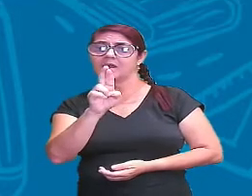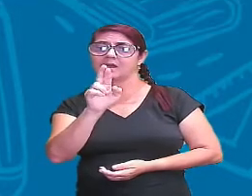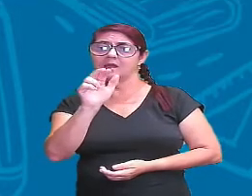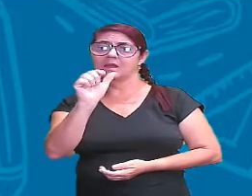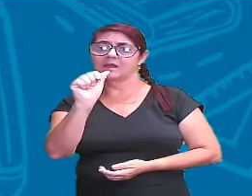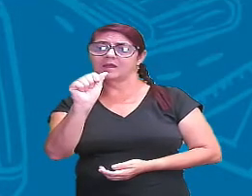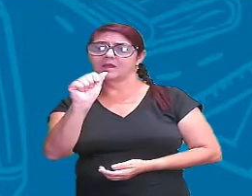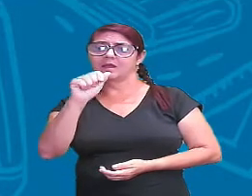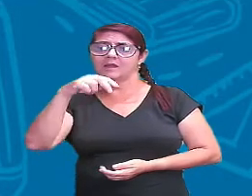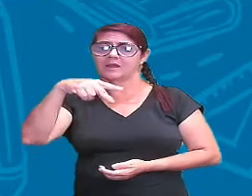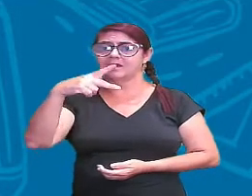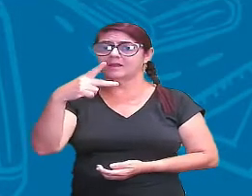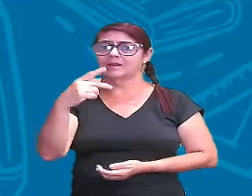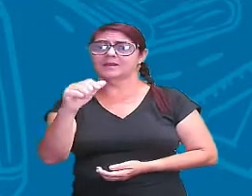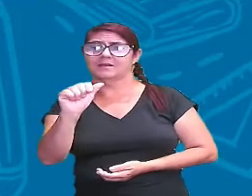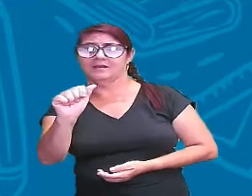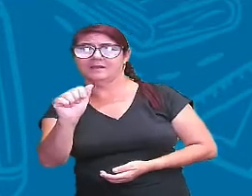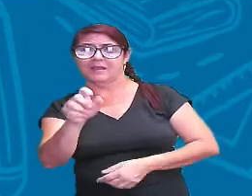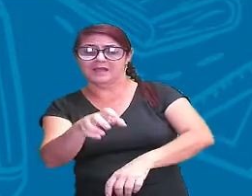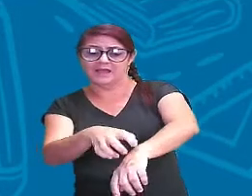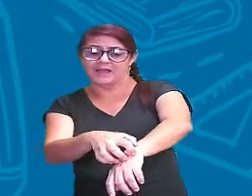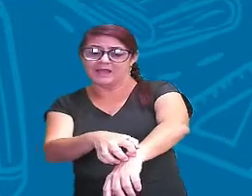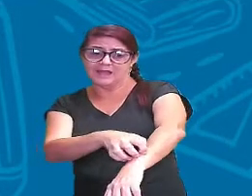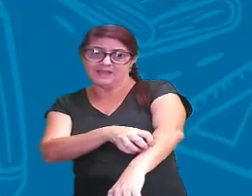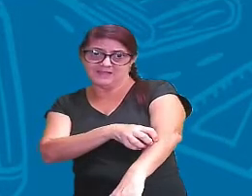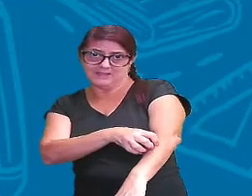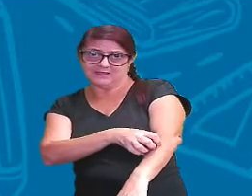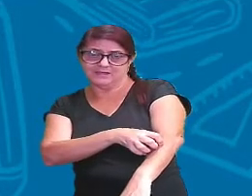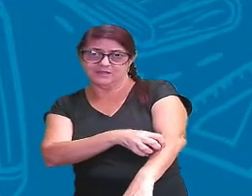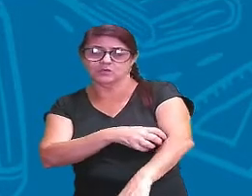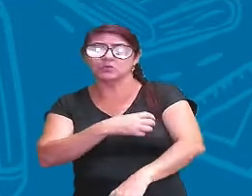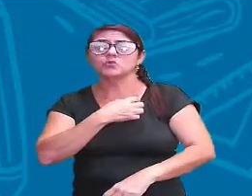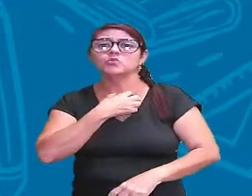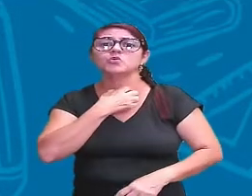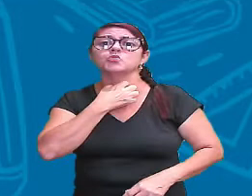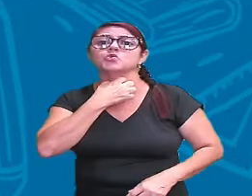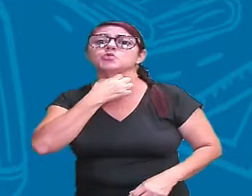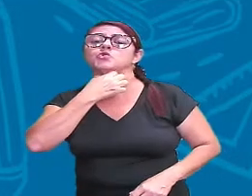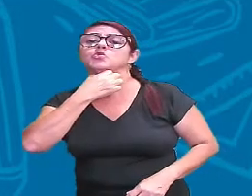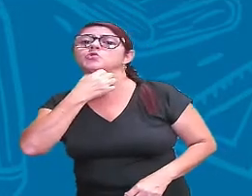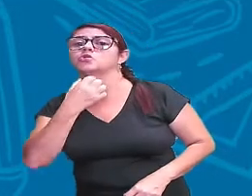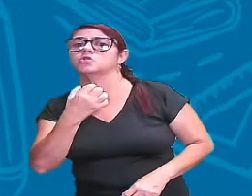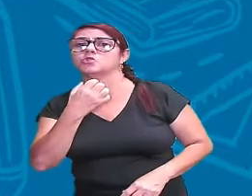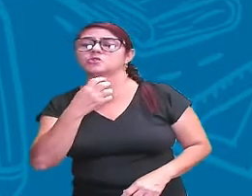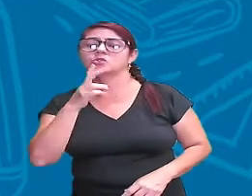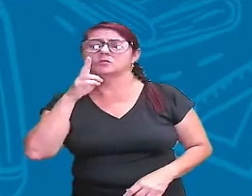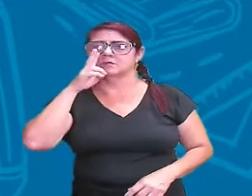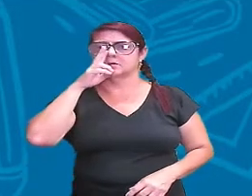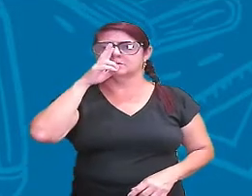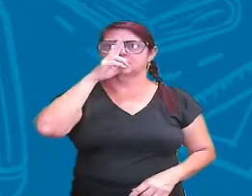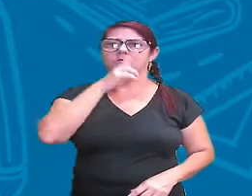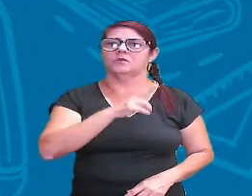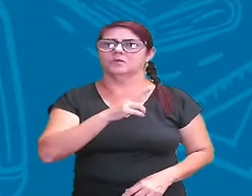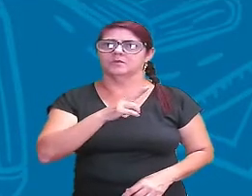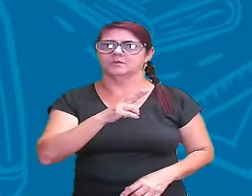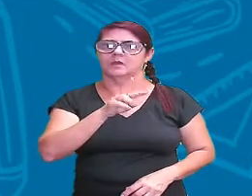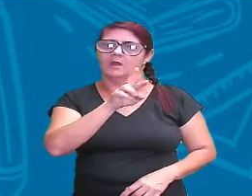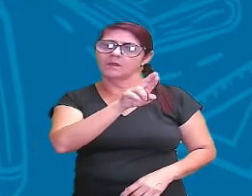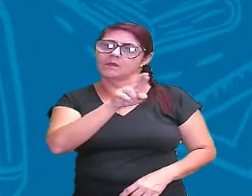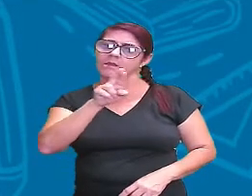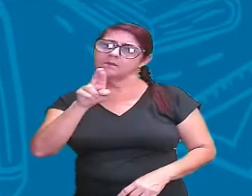eu precisei colocar dois R's para dizer que aquele som era forte. Para fazer aquele som forte, eu precisei usar os